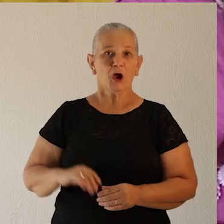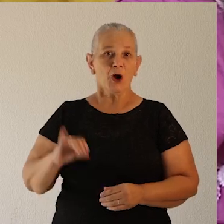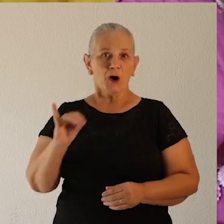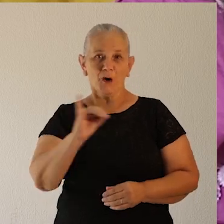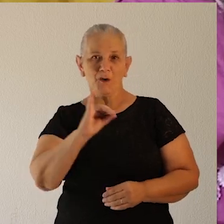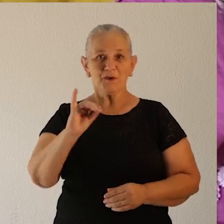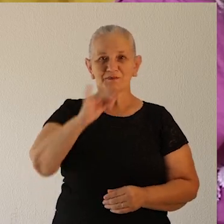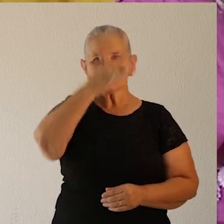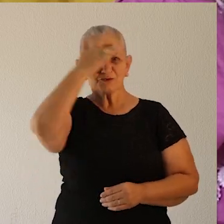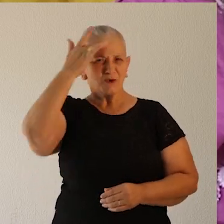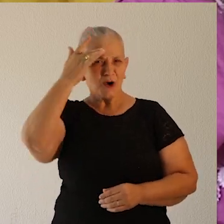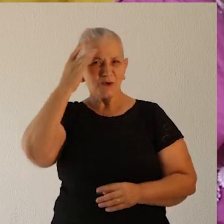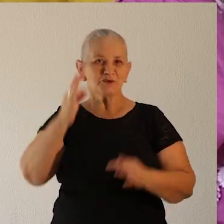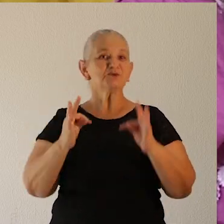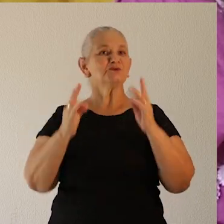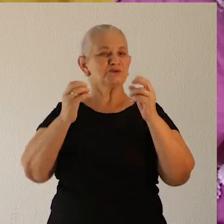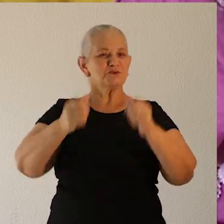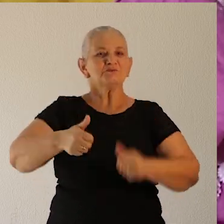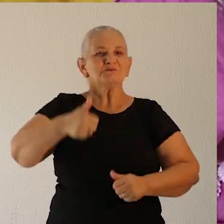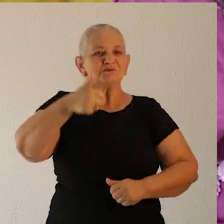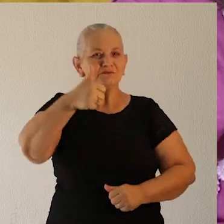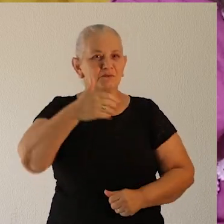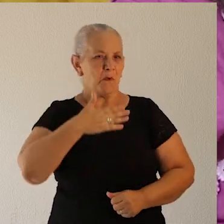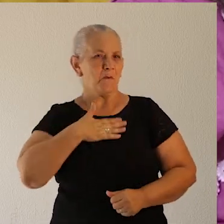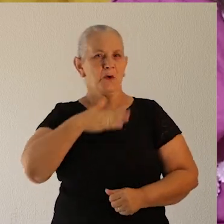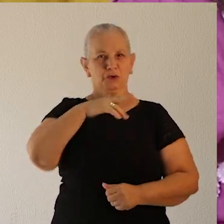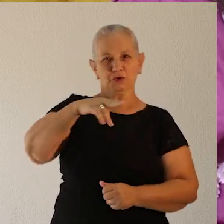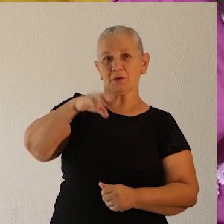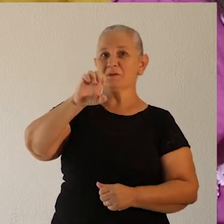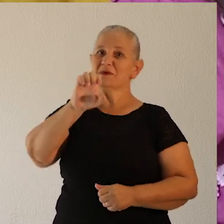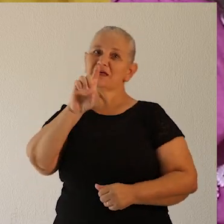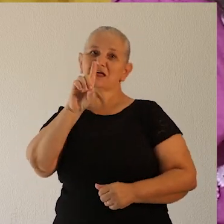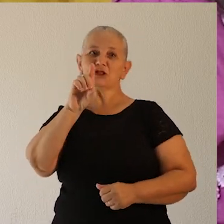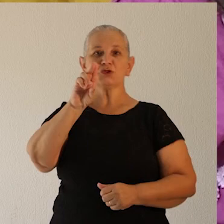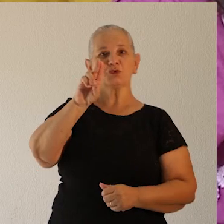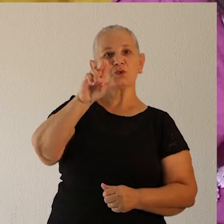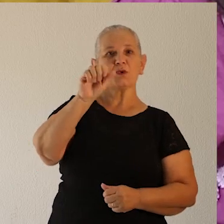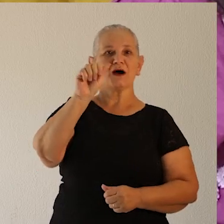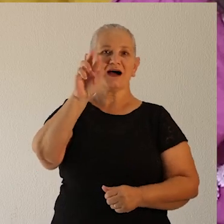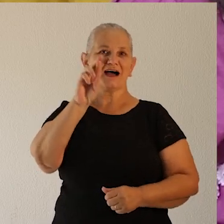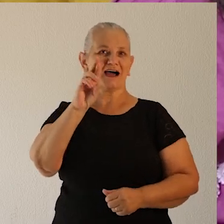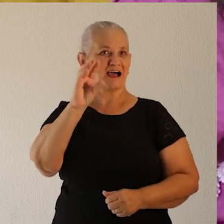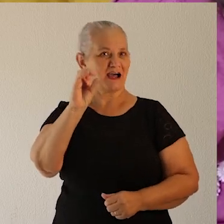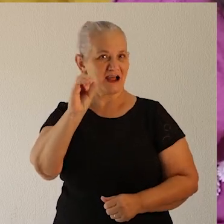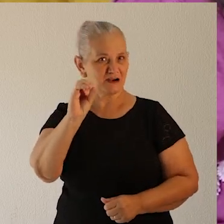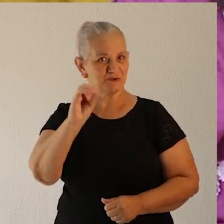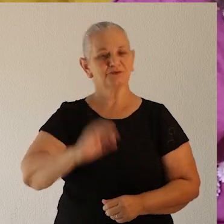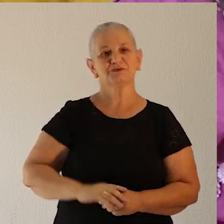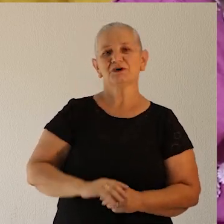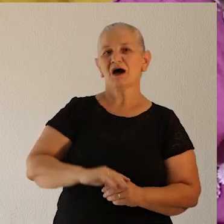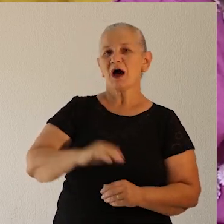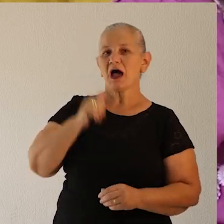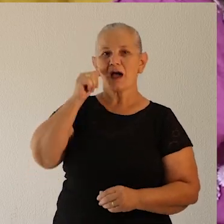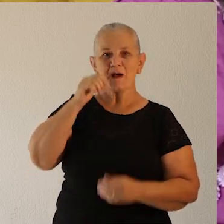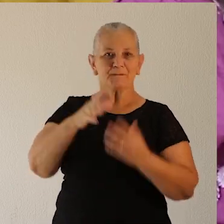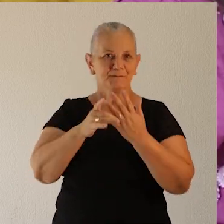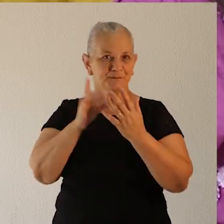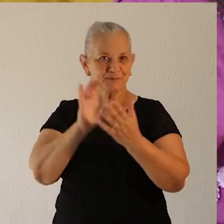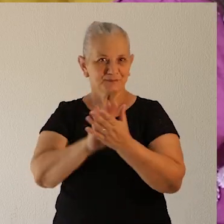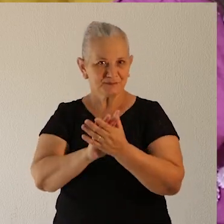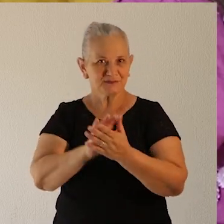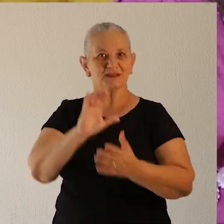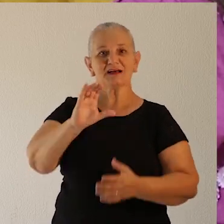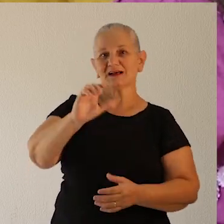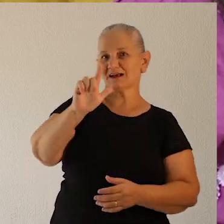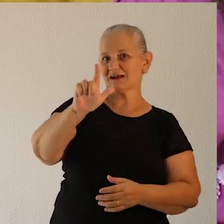Olá pessoal, tudo bem? Meu nome é Eduardo Santana, Eduardo né? Eduardo Santana, que está Santana. falando neste A gente está momento, aqui para está fazer de uma blusa